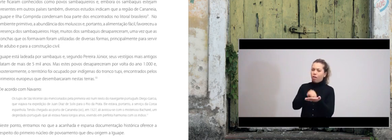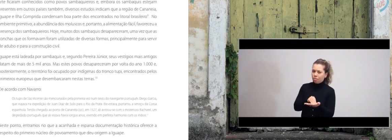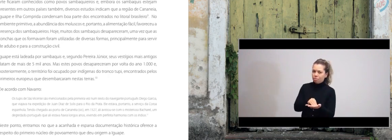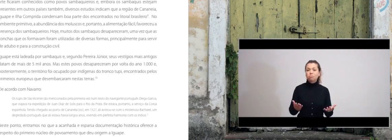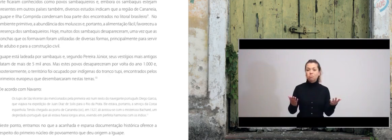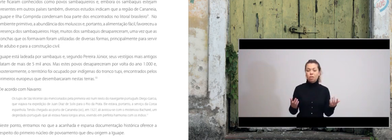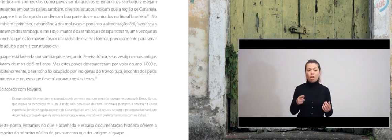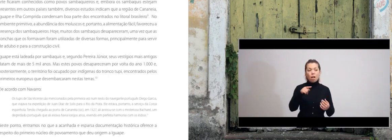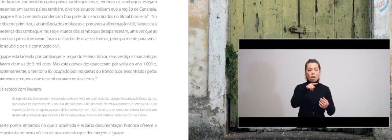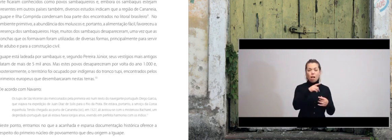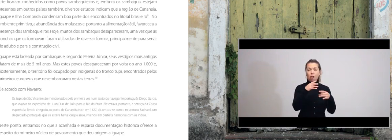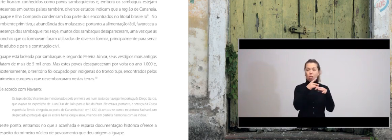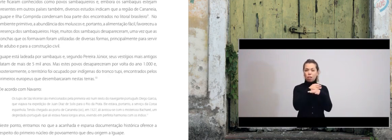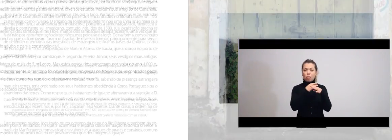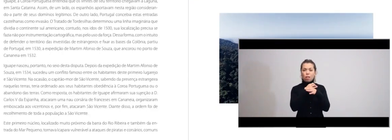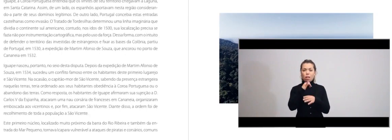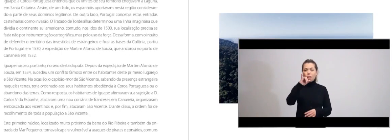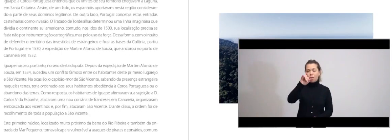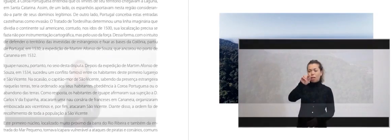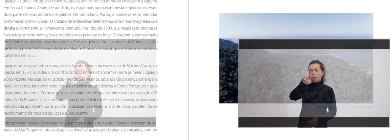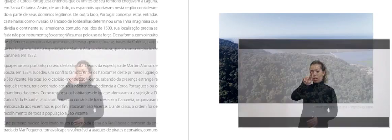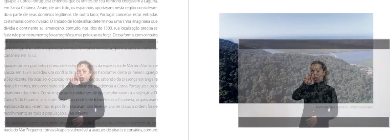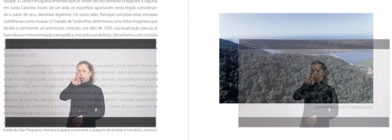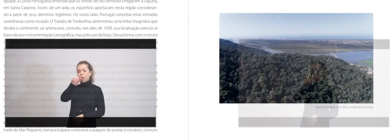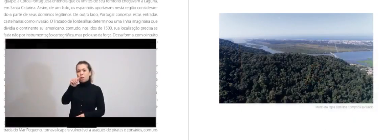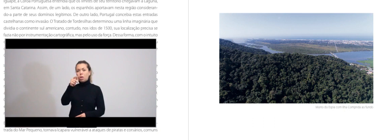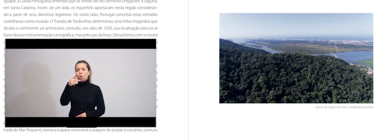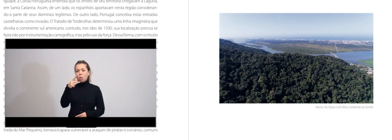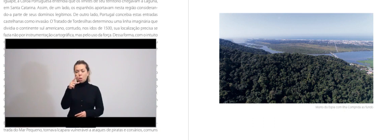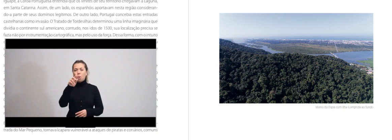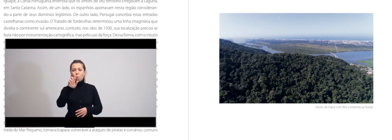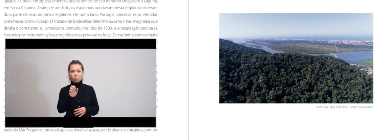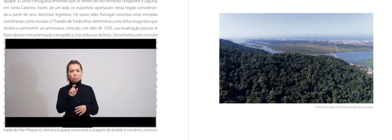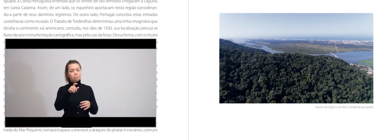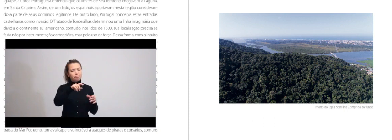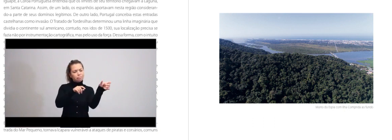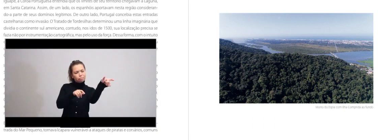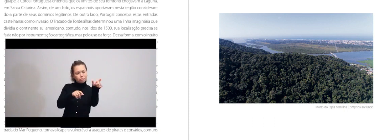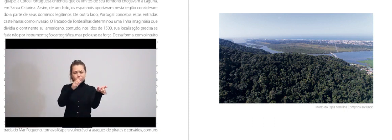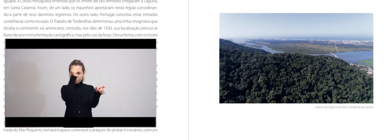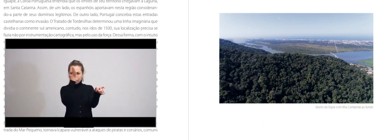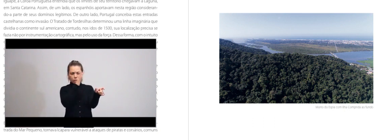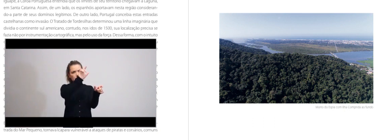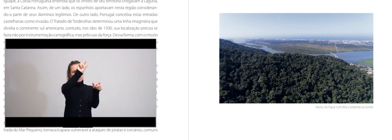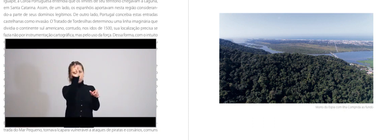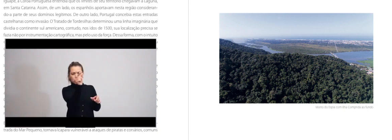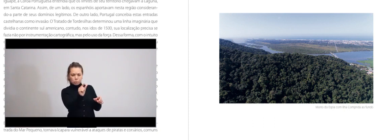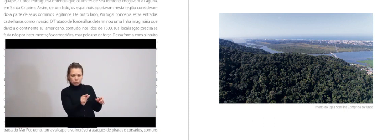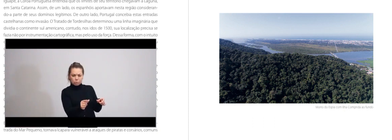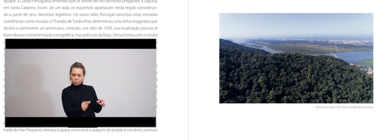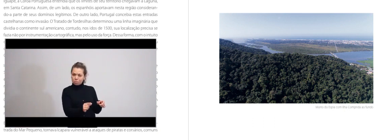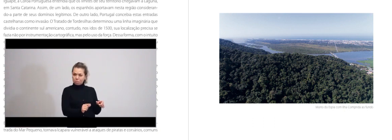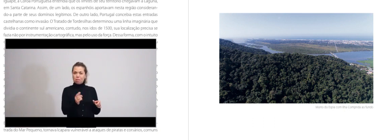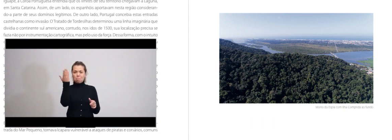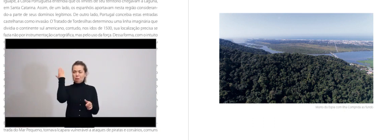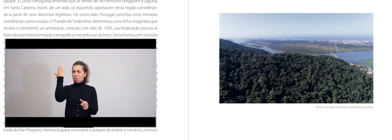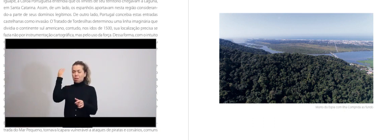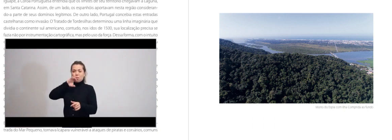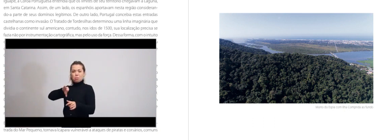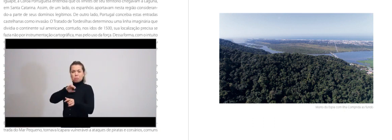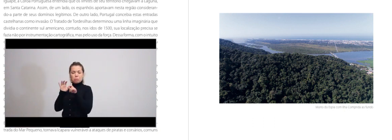a abundância dos moluscos e, portanto, a alimentação fácil favoreceu a presença dos sambaquieiros.